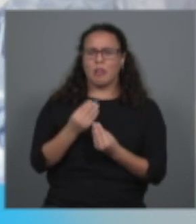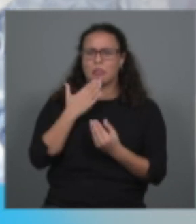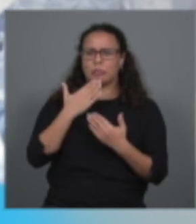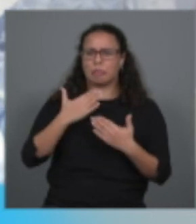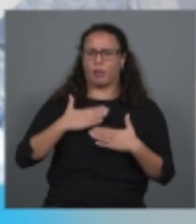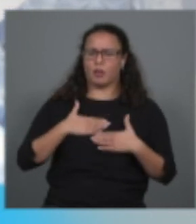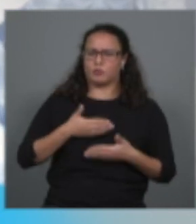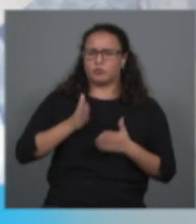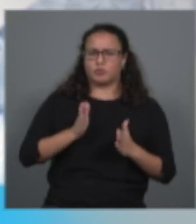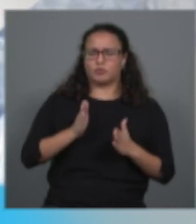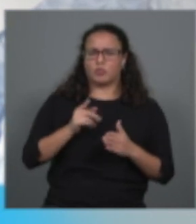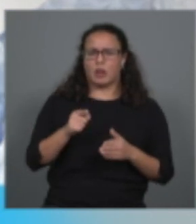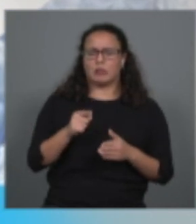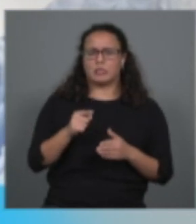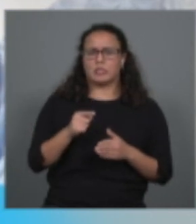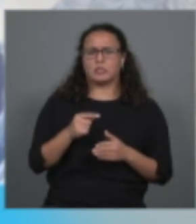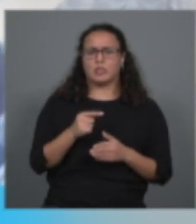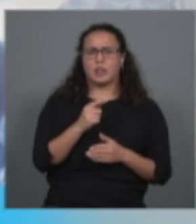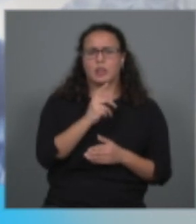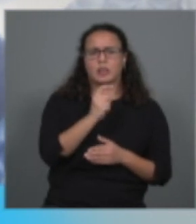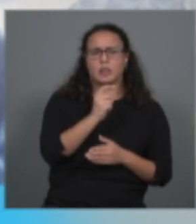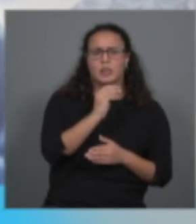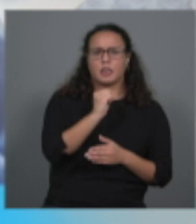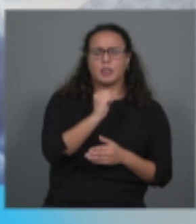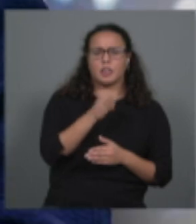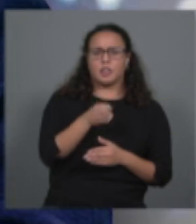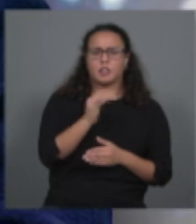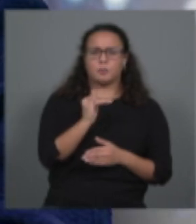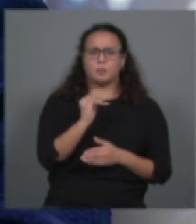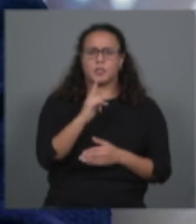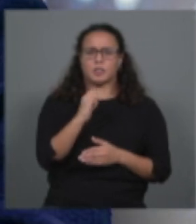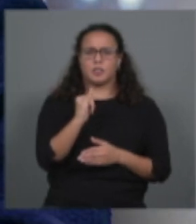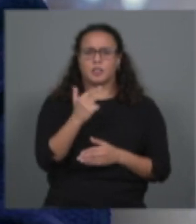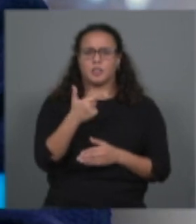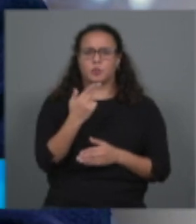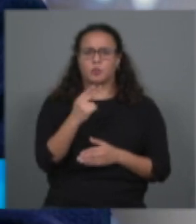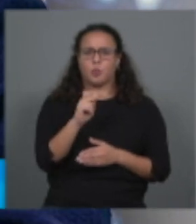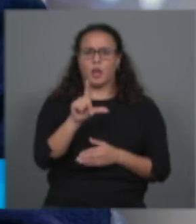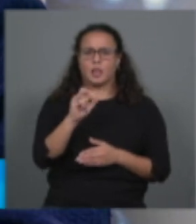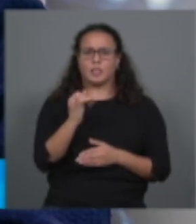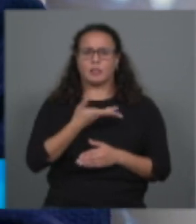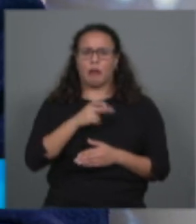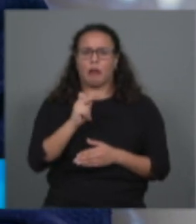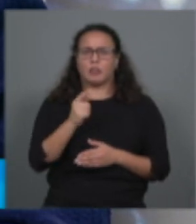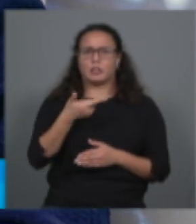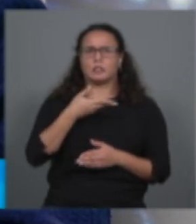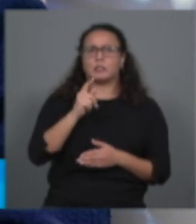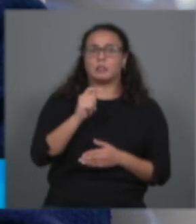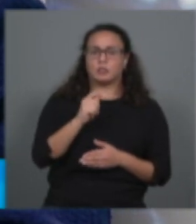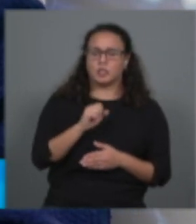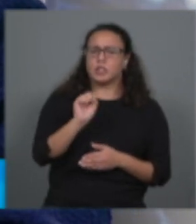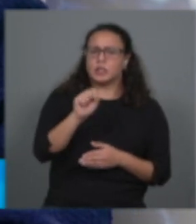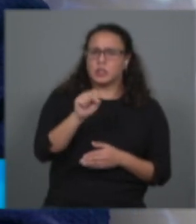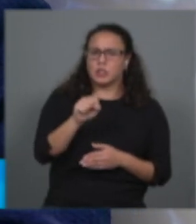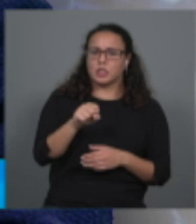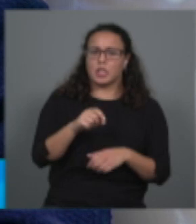sensibilidade da carga espiritual e de santidade deste homem. Sem dúvida, para muita gente no tempo dele, porque já o chamavam